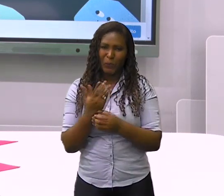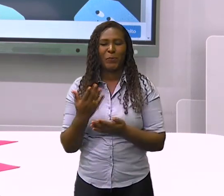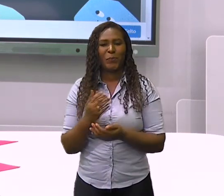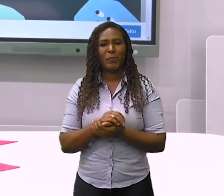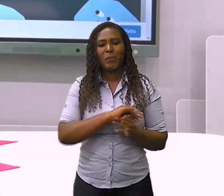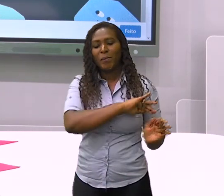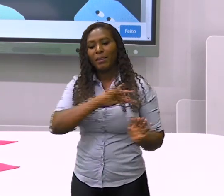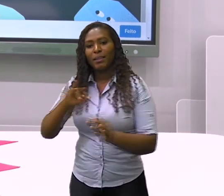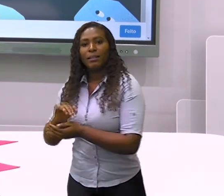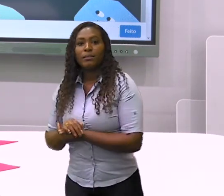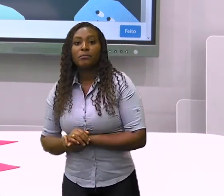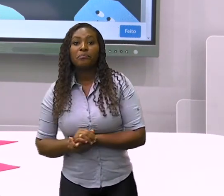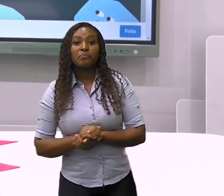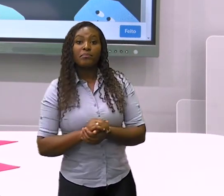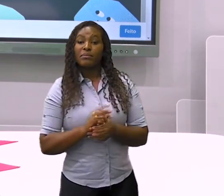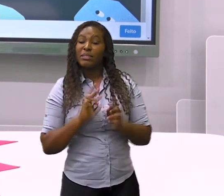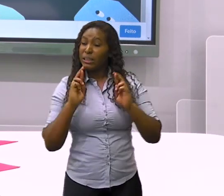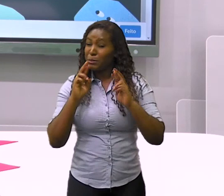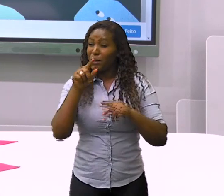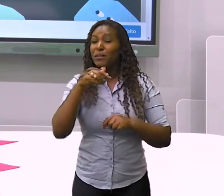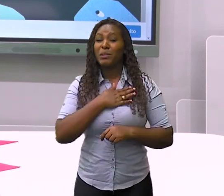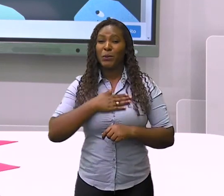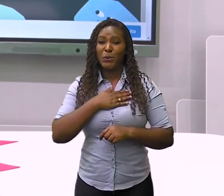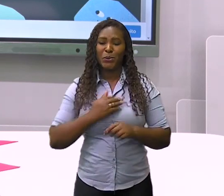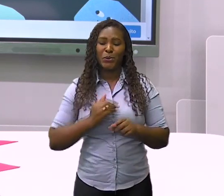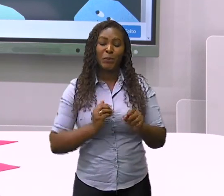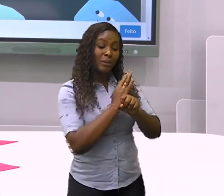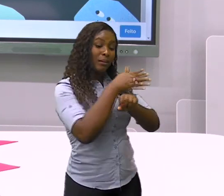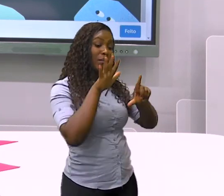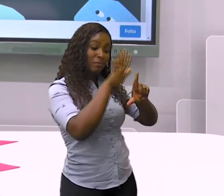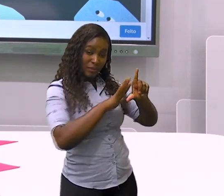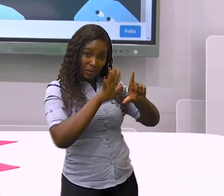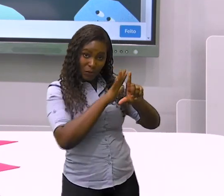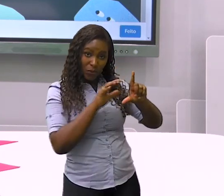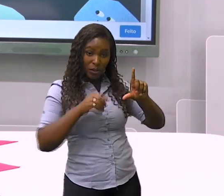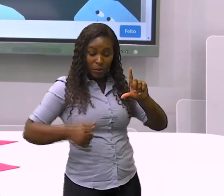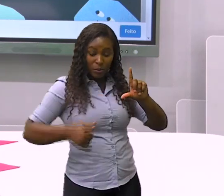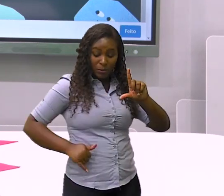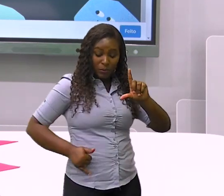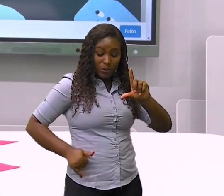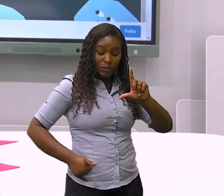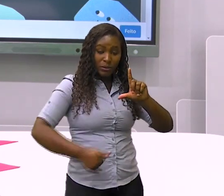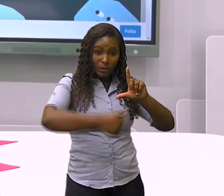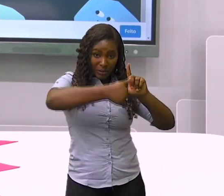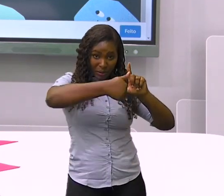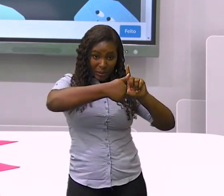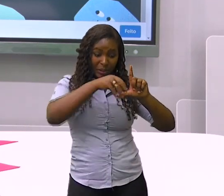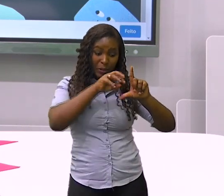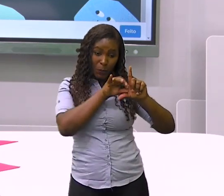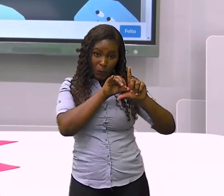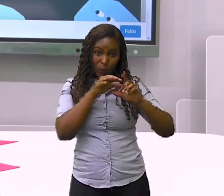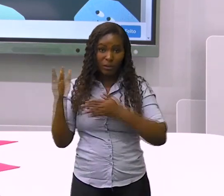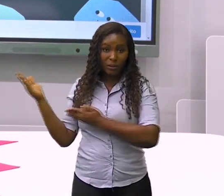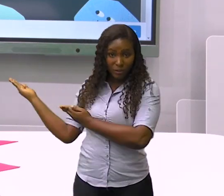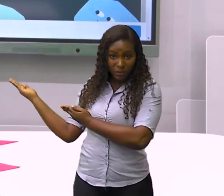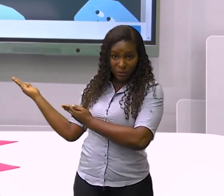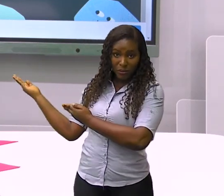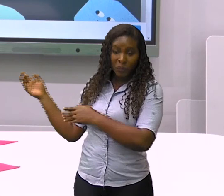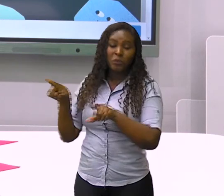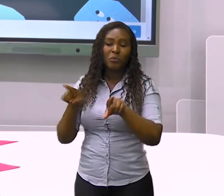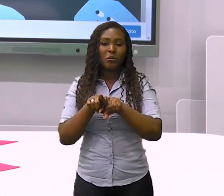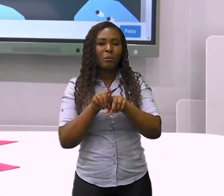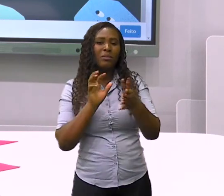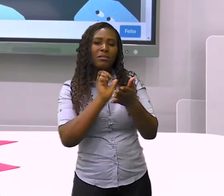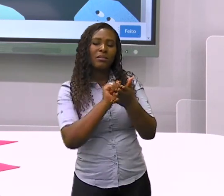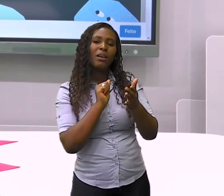para acessar a plataforma SMED-GV, basta apontar a câmera do seu celular para a imagem que aparece no canto da tela.